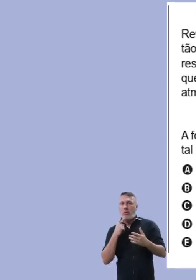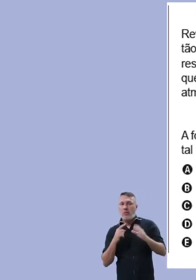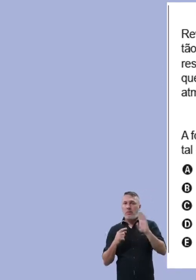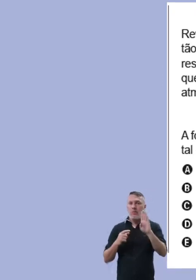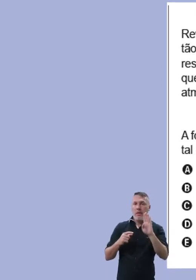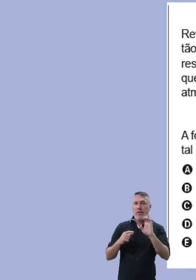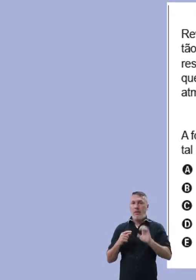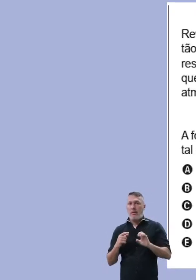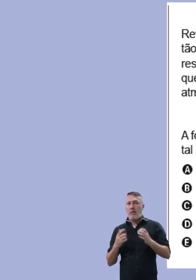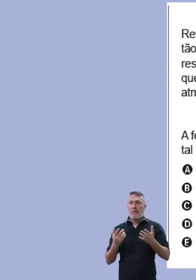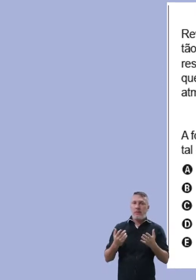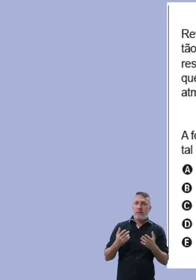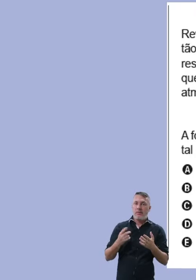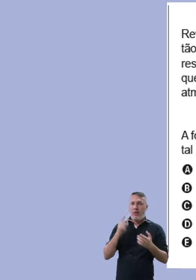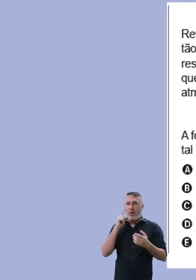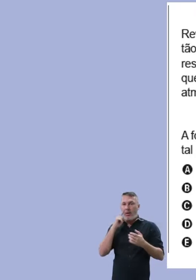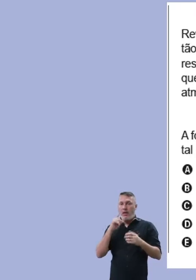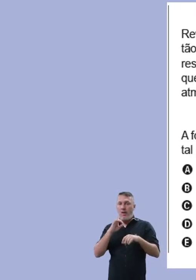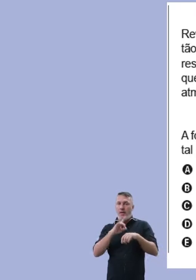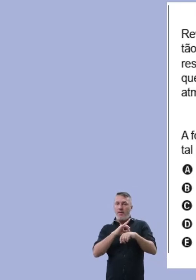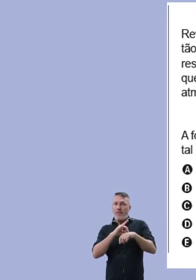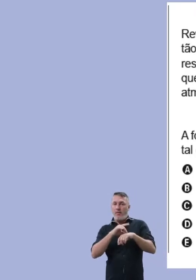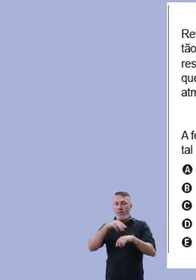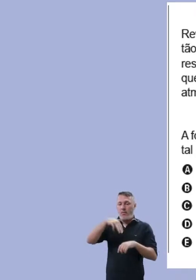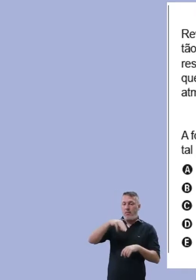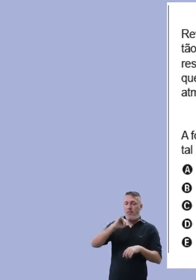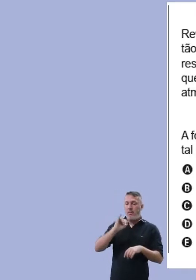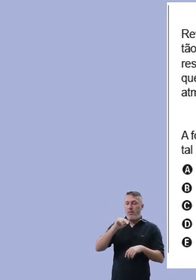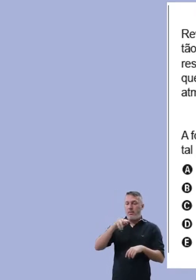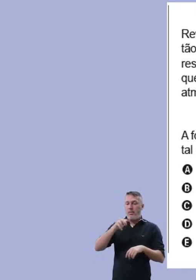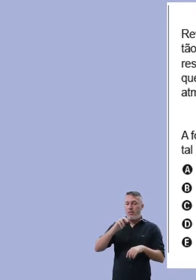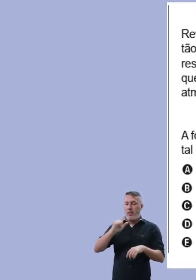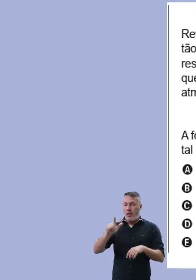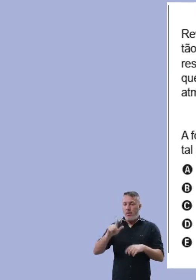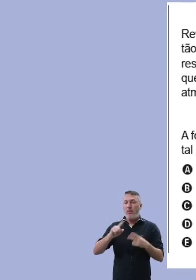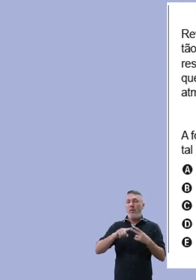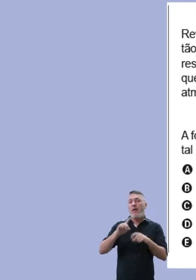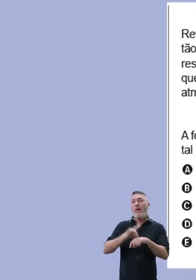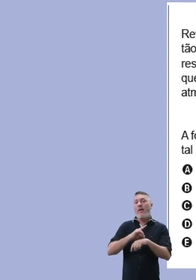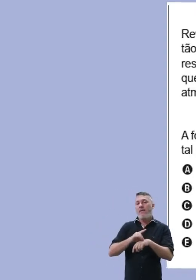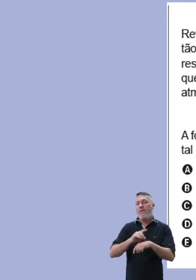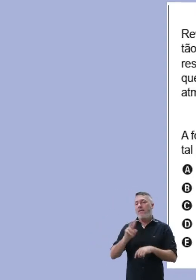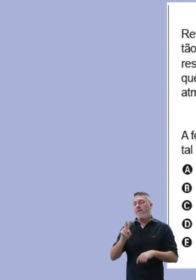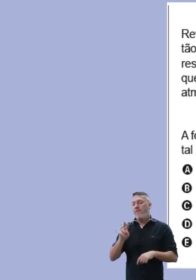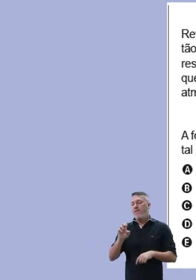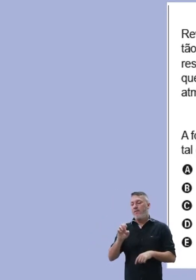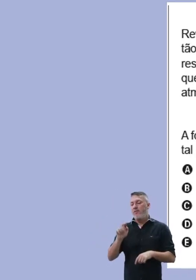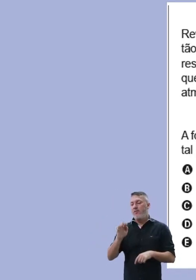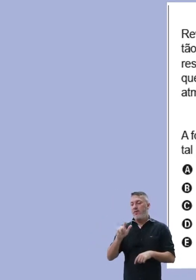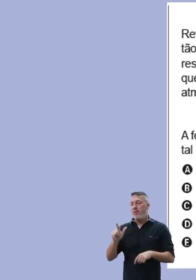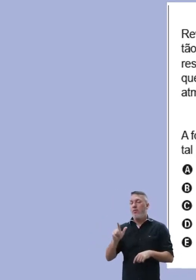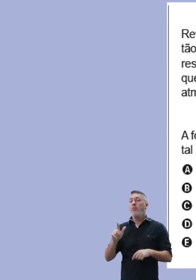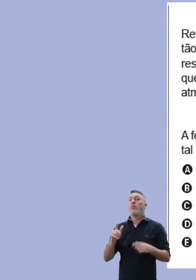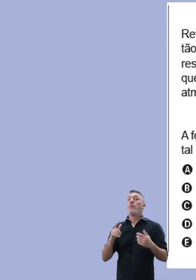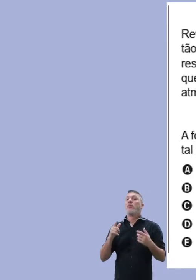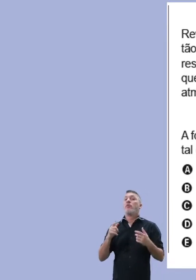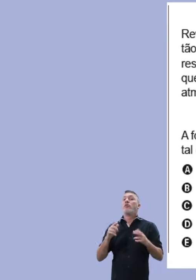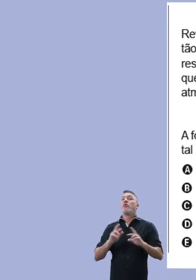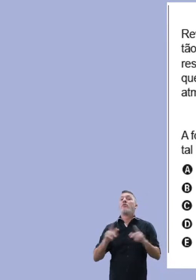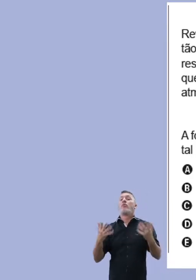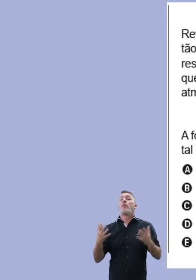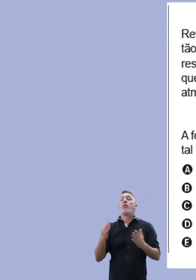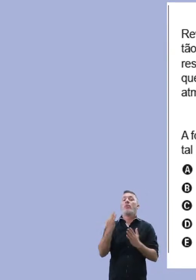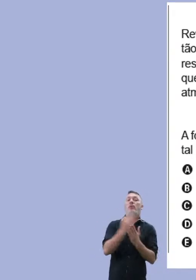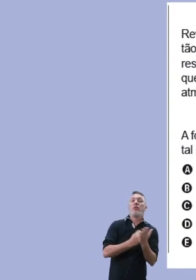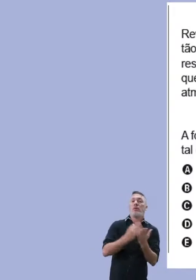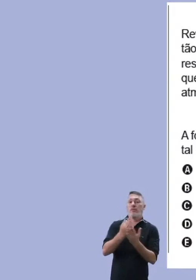B, carvão mineral. E, carvão vegetal. O que ele pede da gente? A fonte de energia tratada do texto, sabemos que é